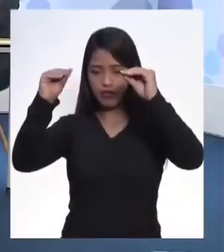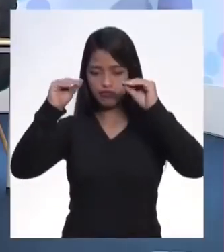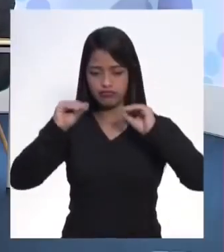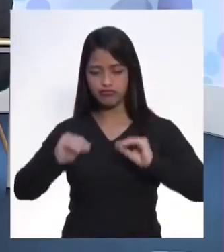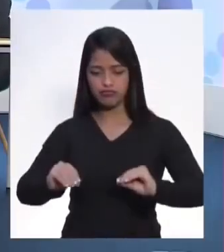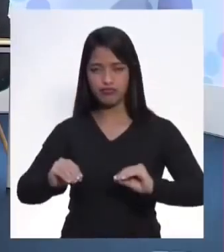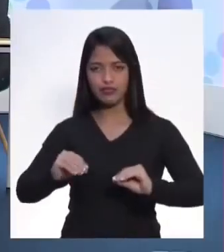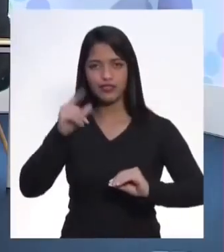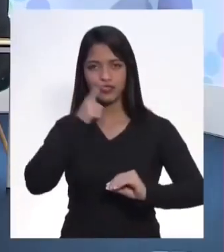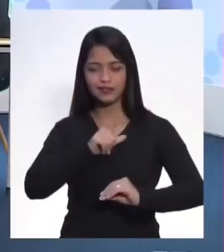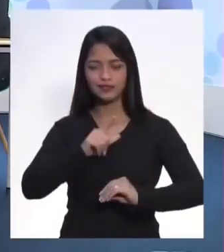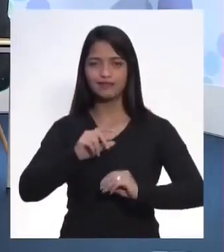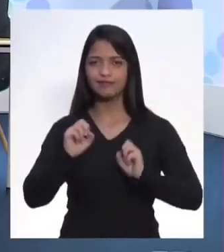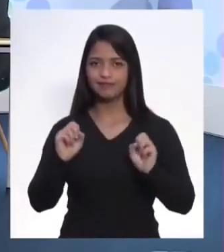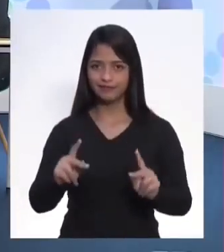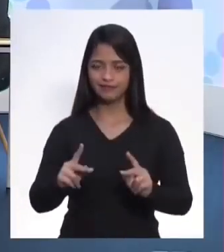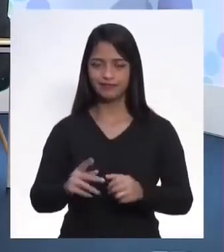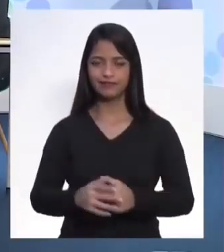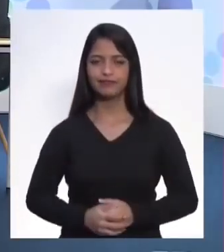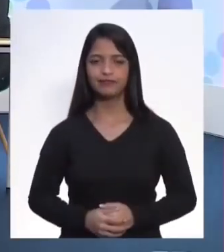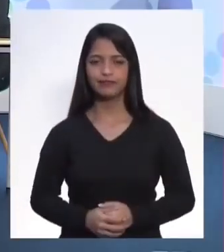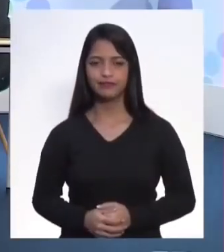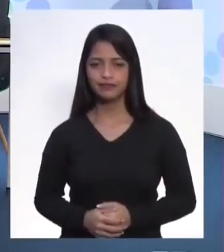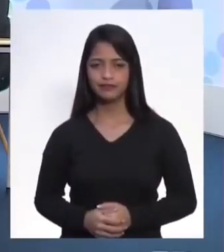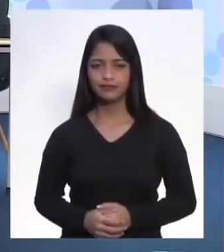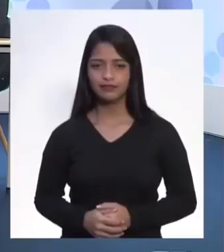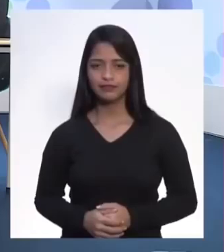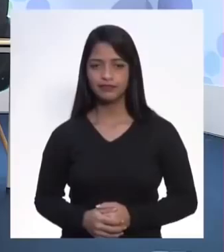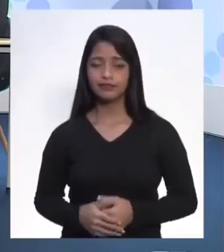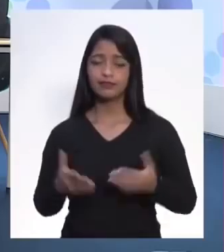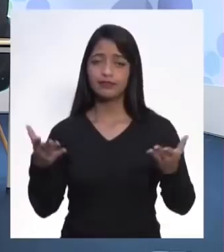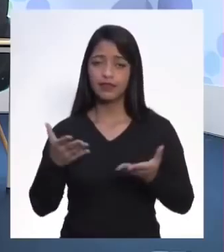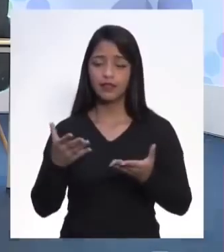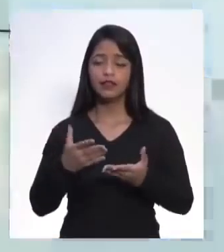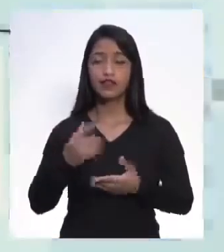multiplicando por zero, tudo bem? Aí vou fazer a difícil tabuada do